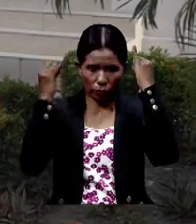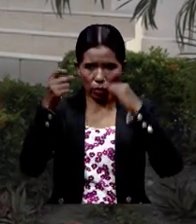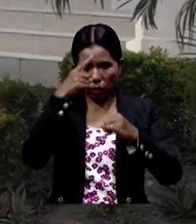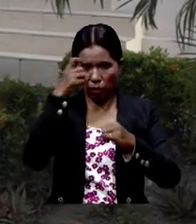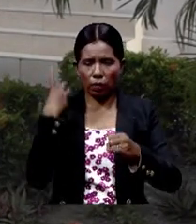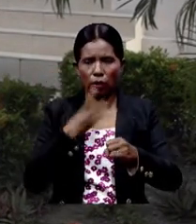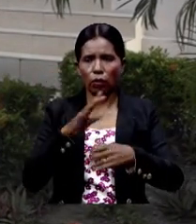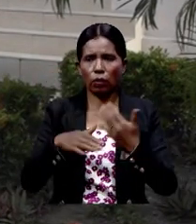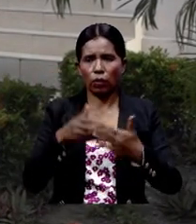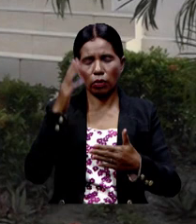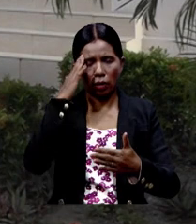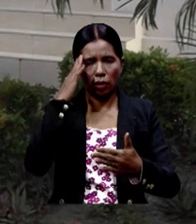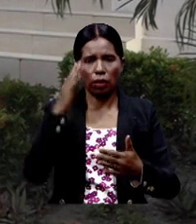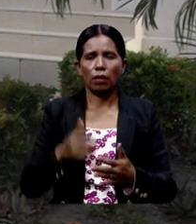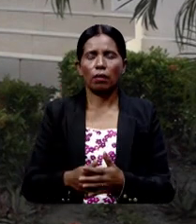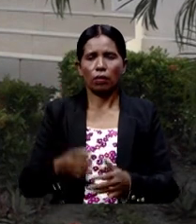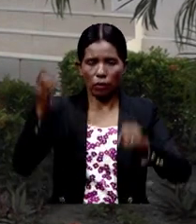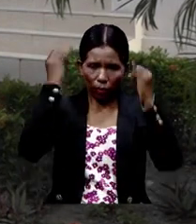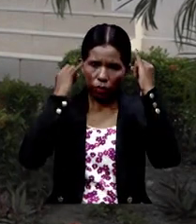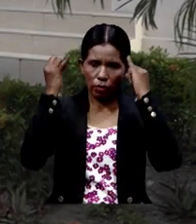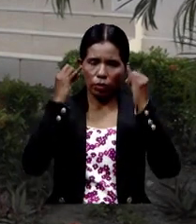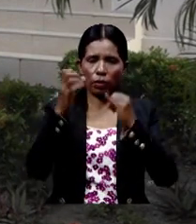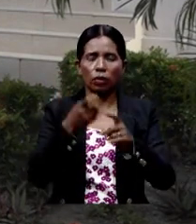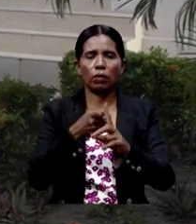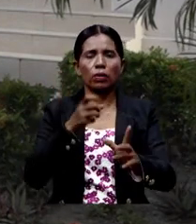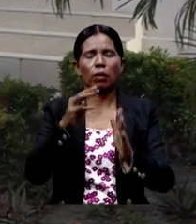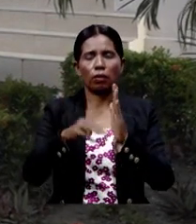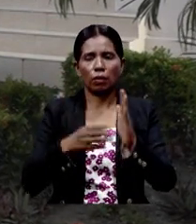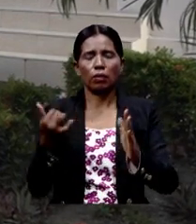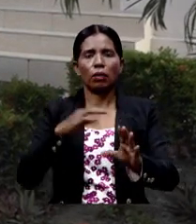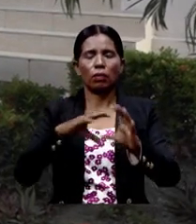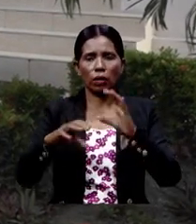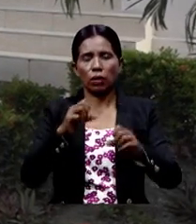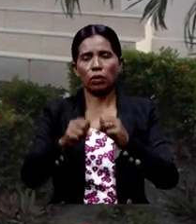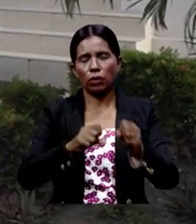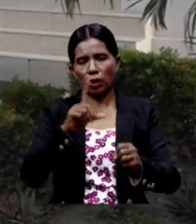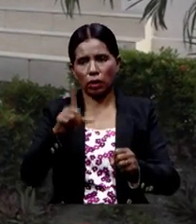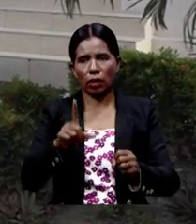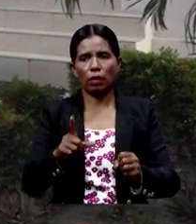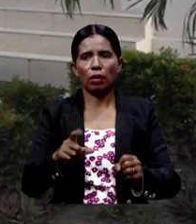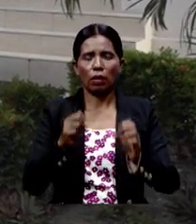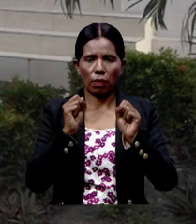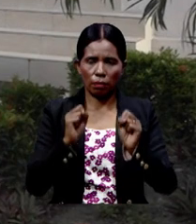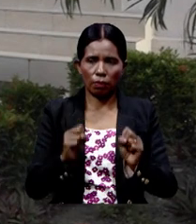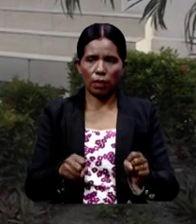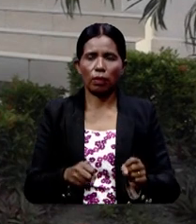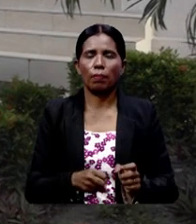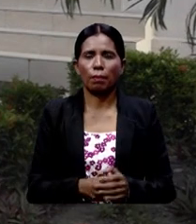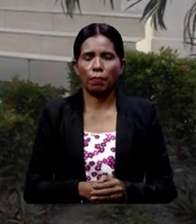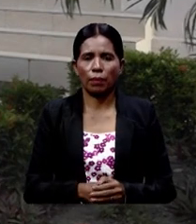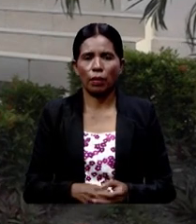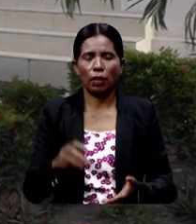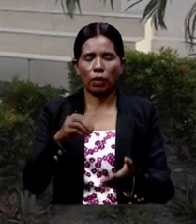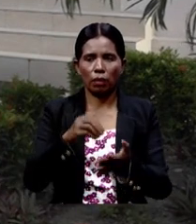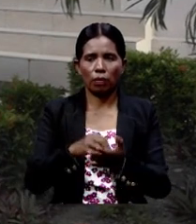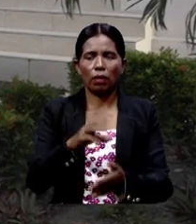estou atendo, informação, Lius Média, meios de comunicação social, né? Maca bele garante